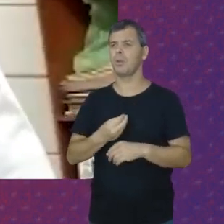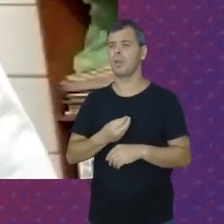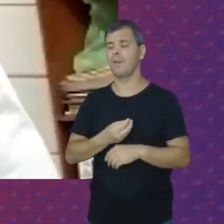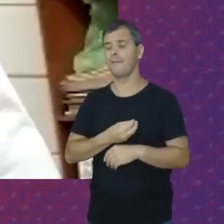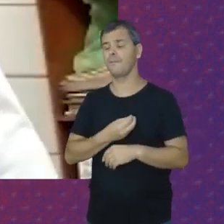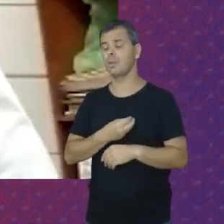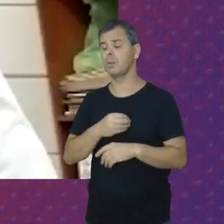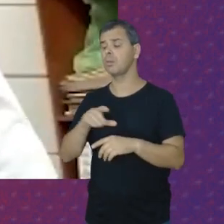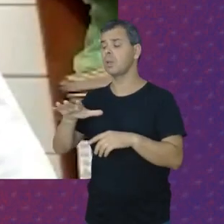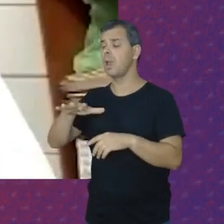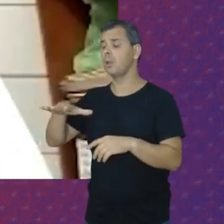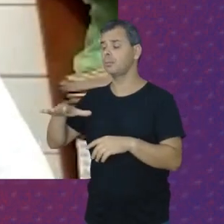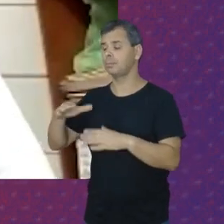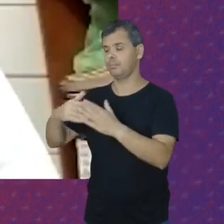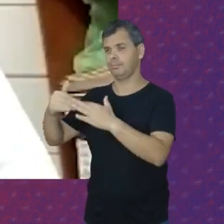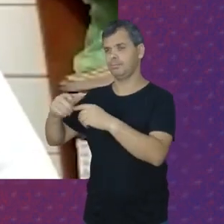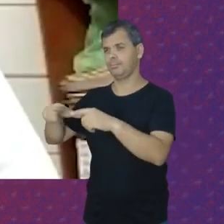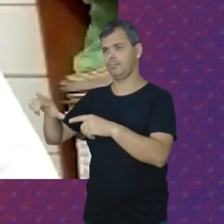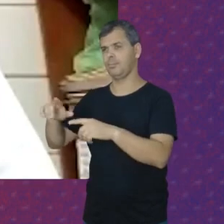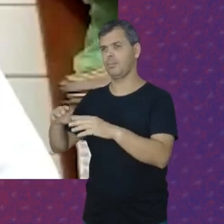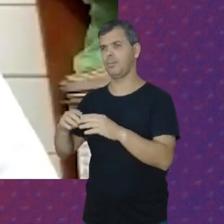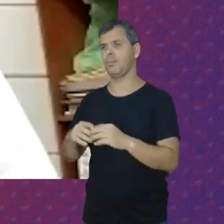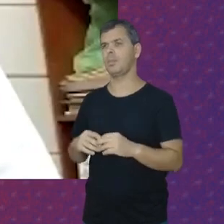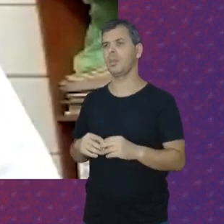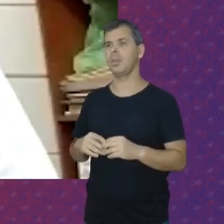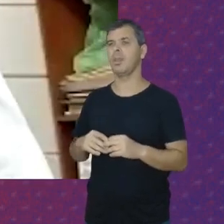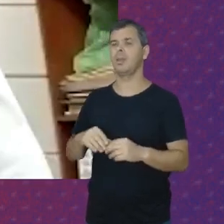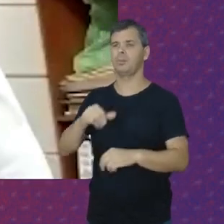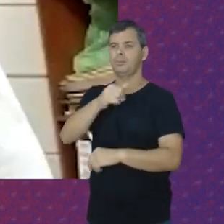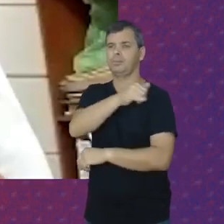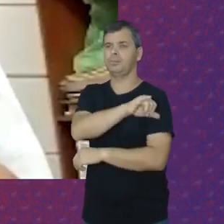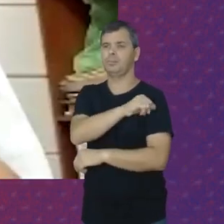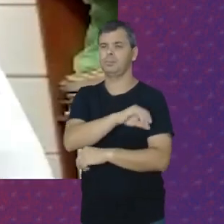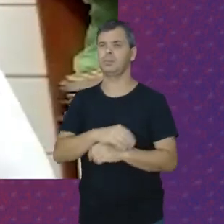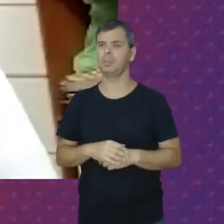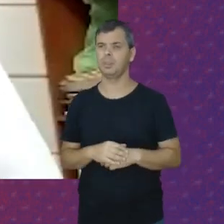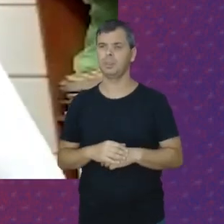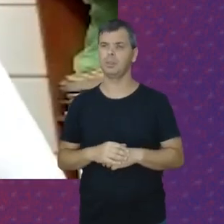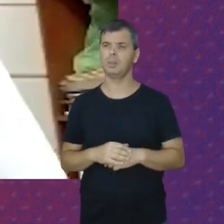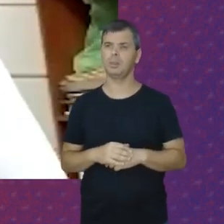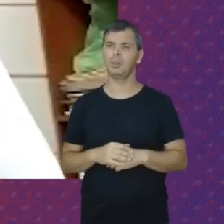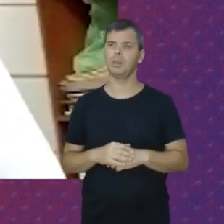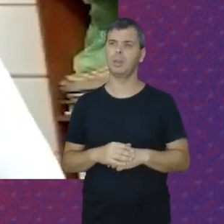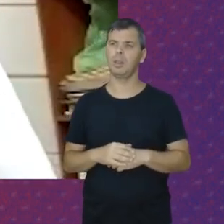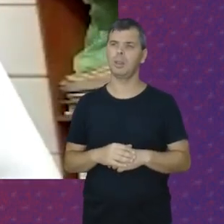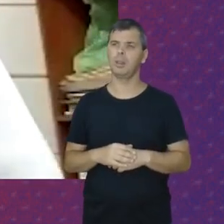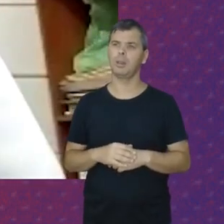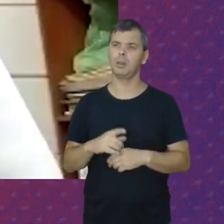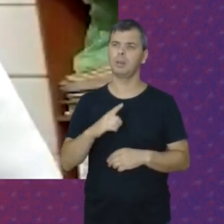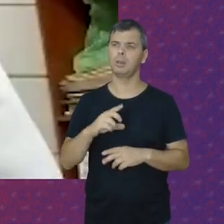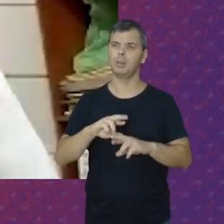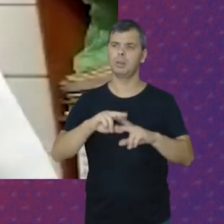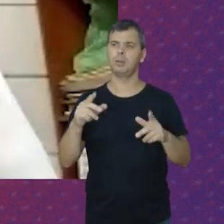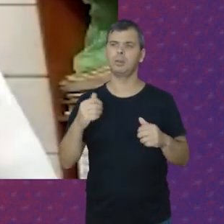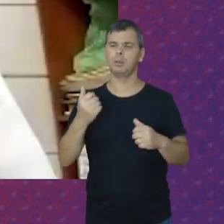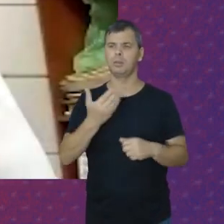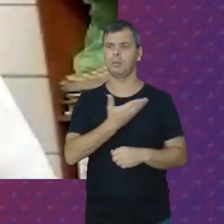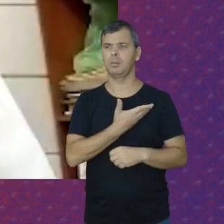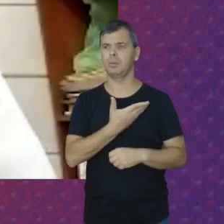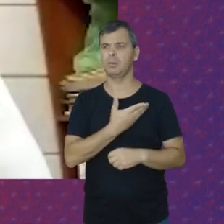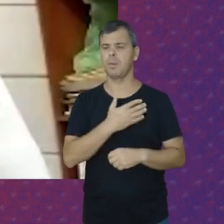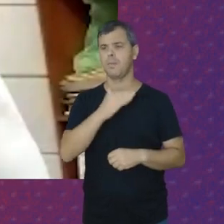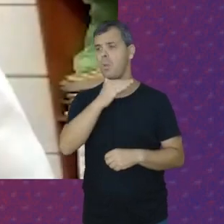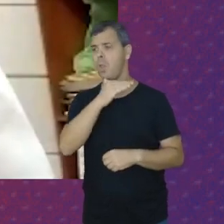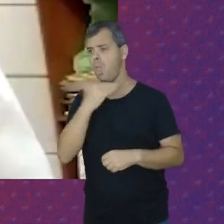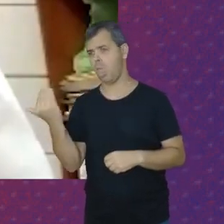trabalhadora doméstica no Rio de Janeiro, né, a Cleonice Gonçalves Pereira, e aí muitas companheiras vieram a